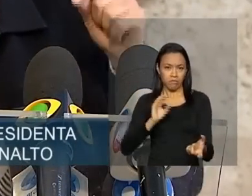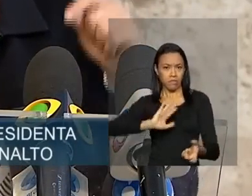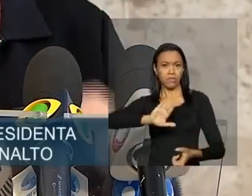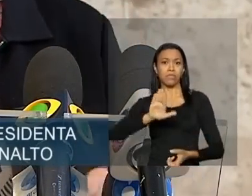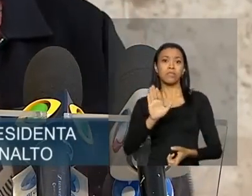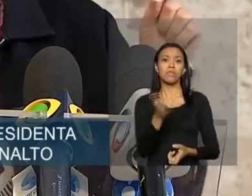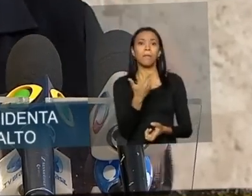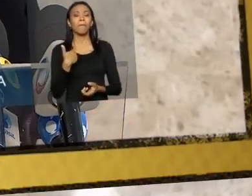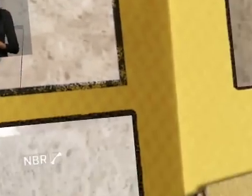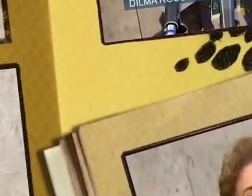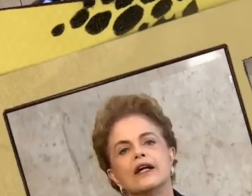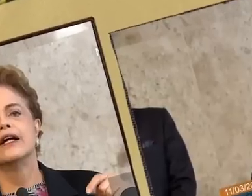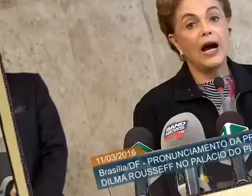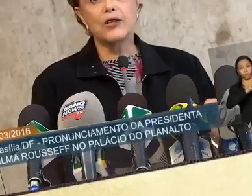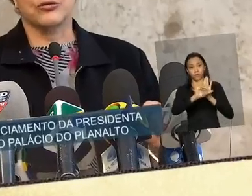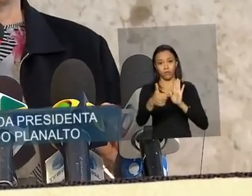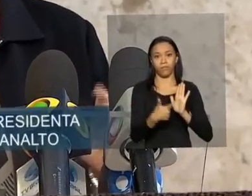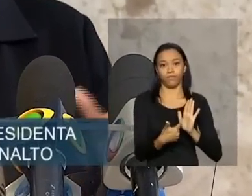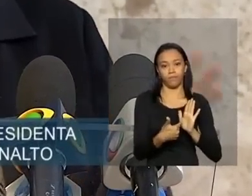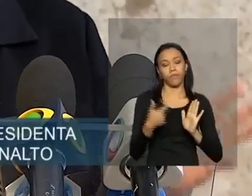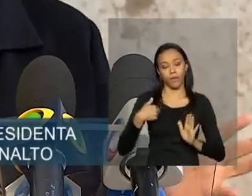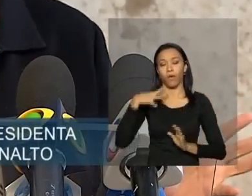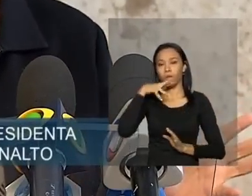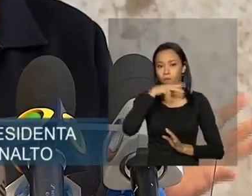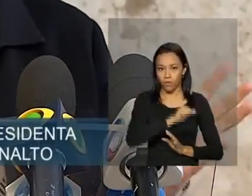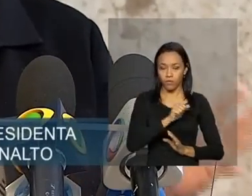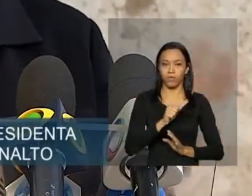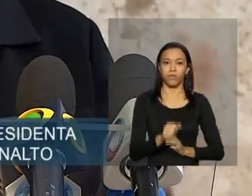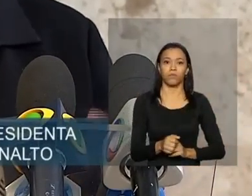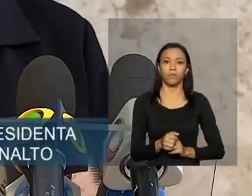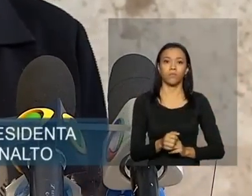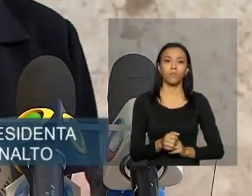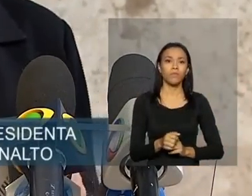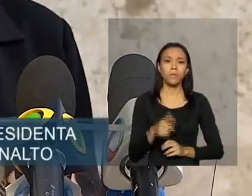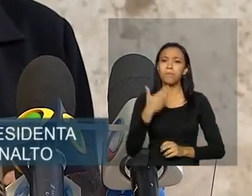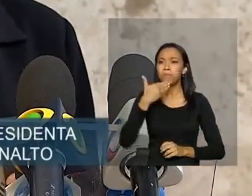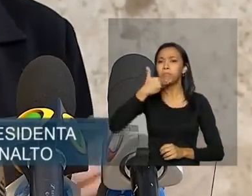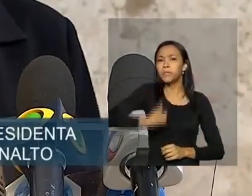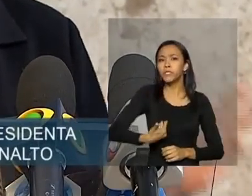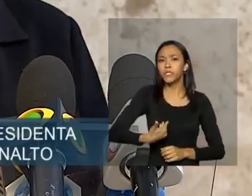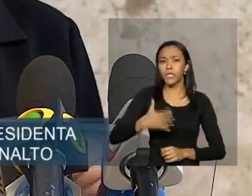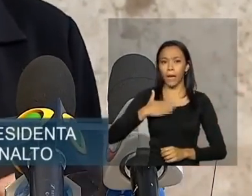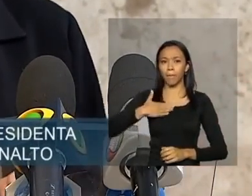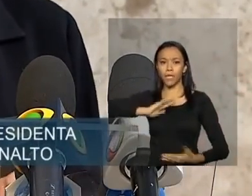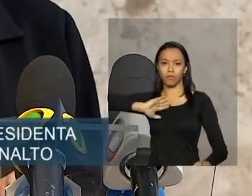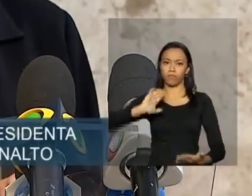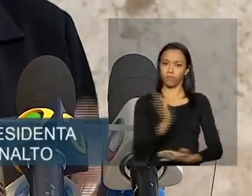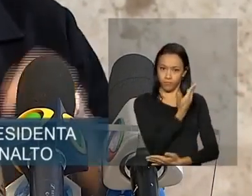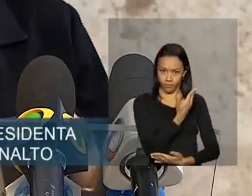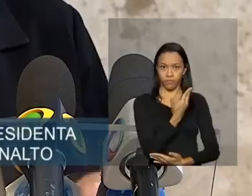haja motivo para tal. Acho que solicitar a minha denúncia, a minha renúncia,